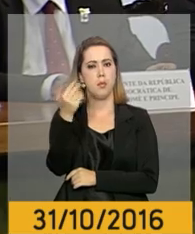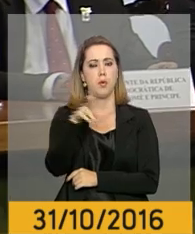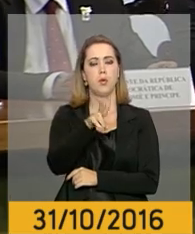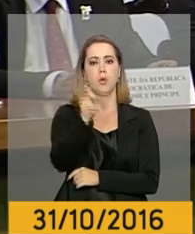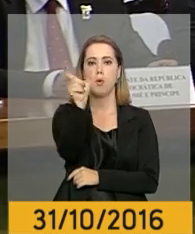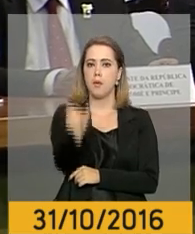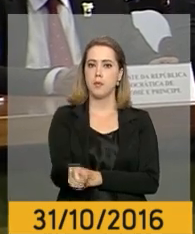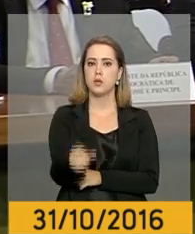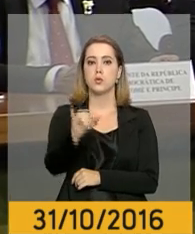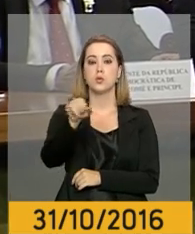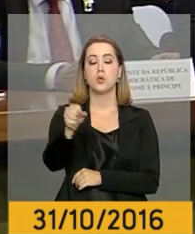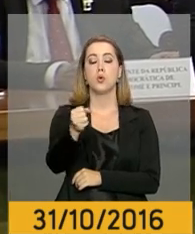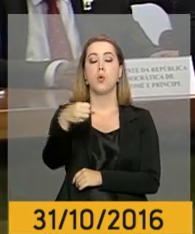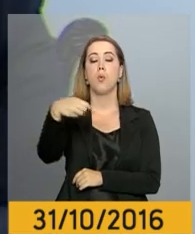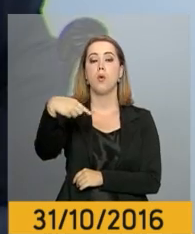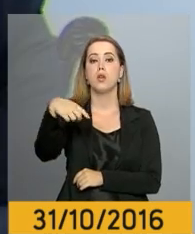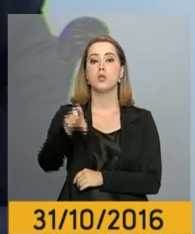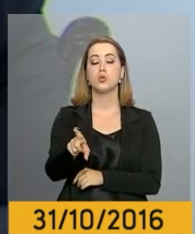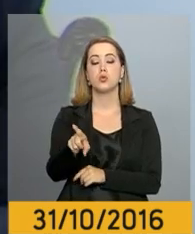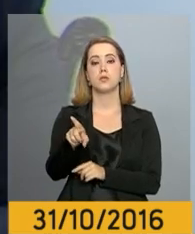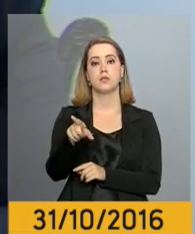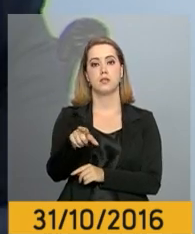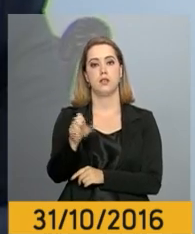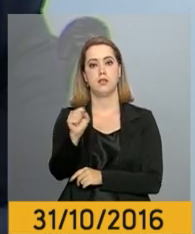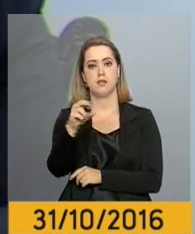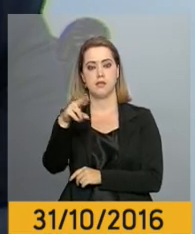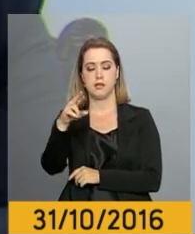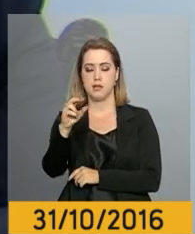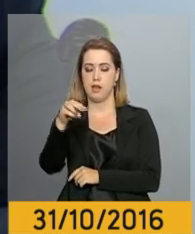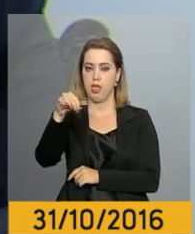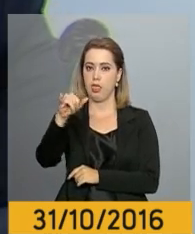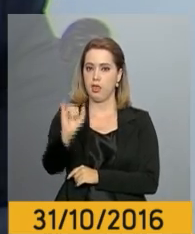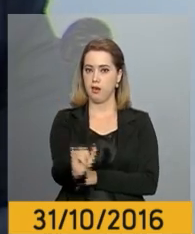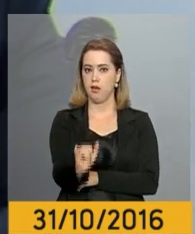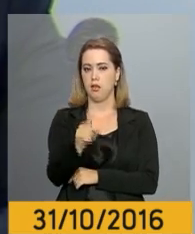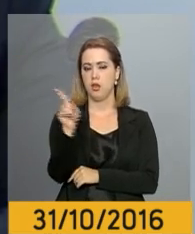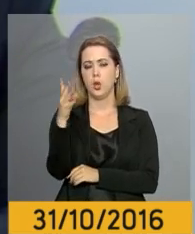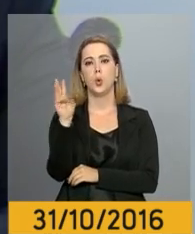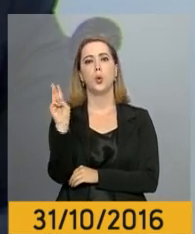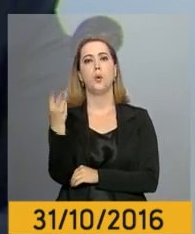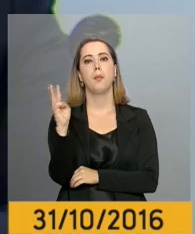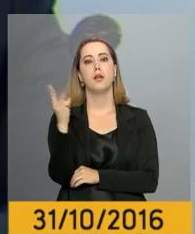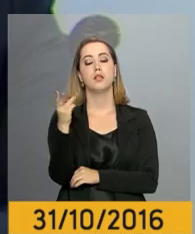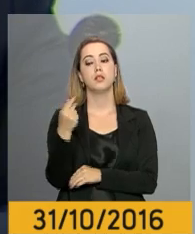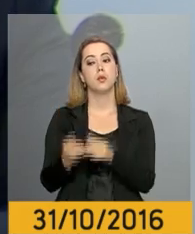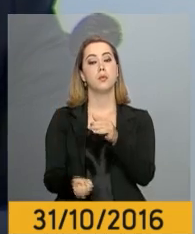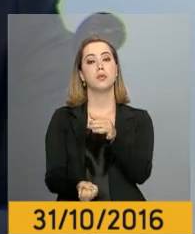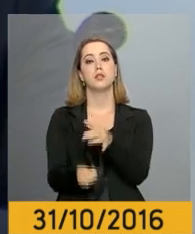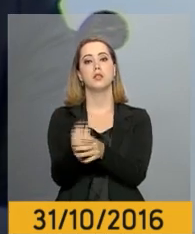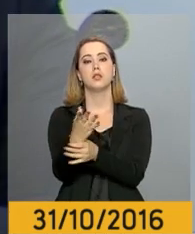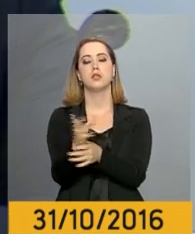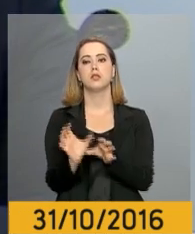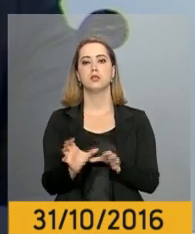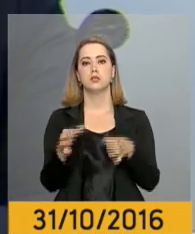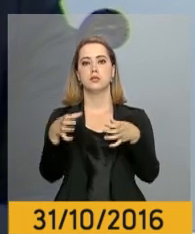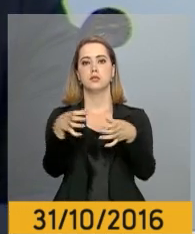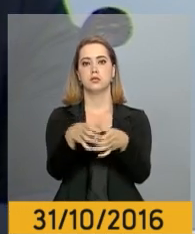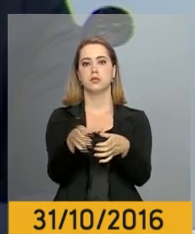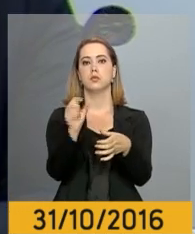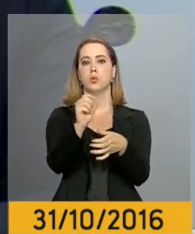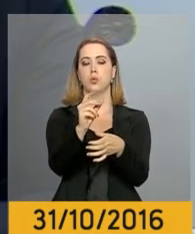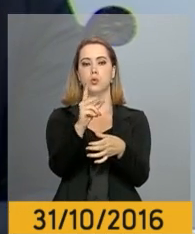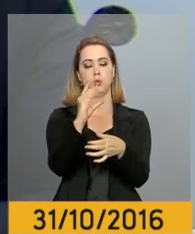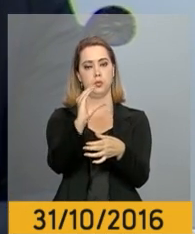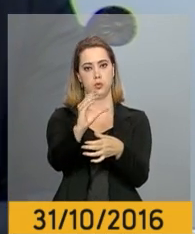que foi o primeiro a fazer uma reunião em São Lu do Maranhão com vistas à criação desta